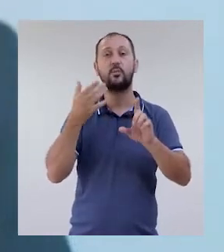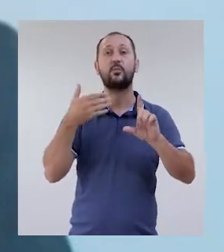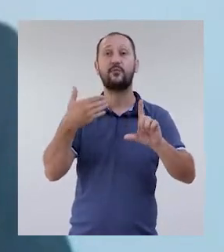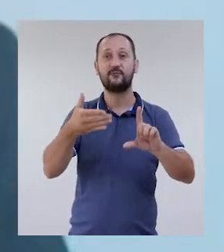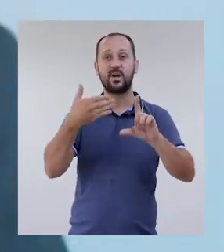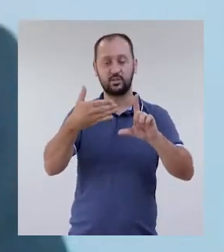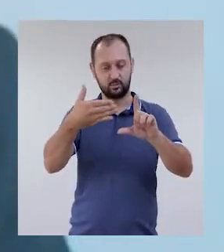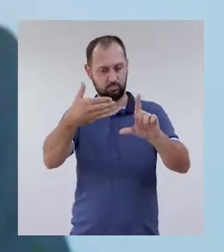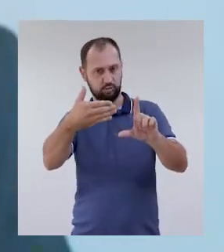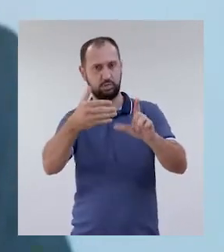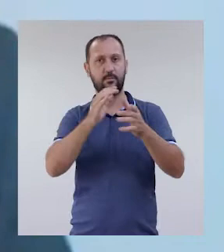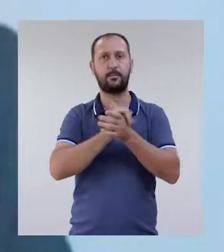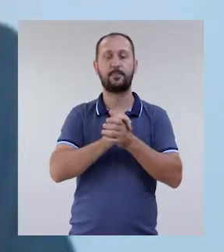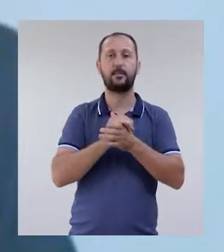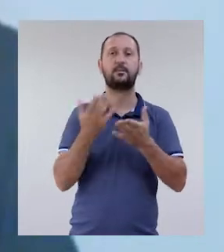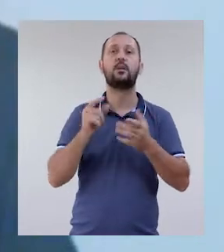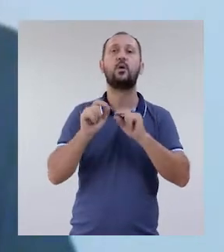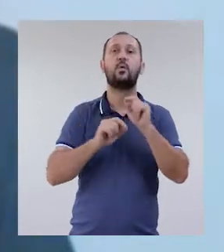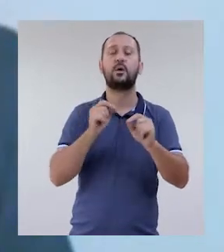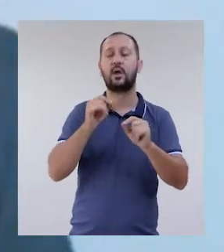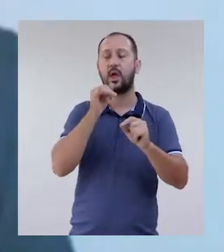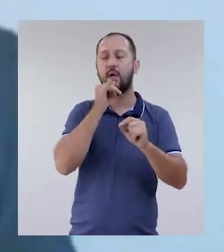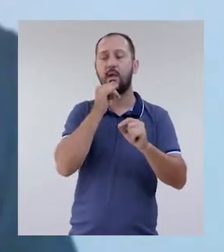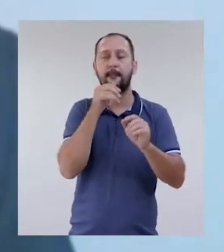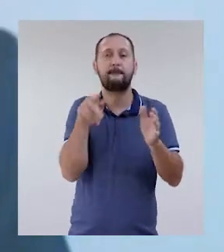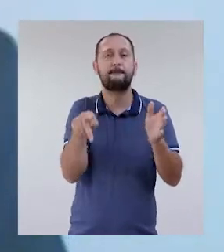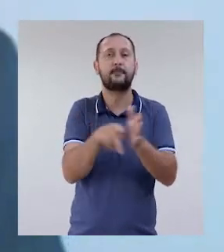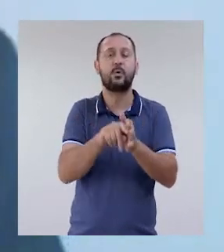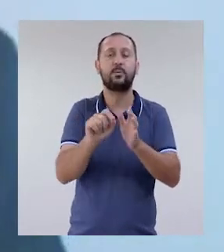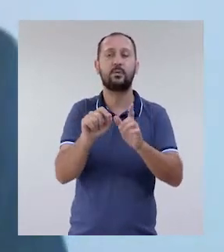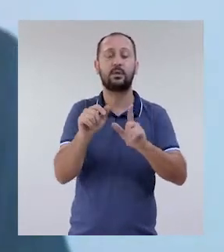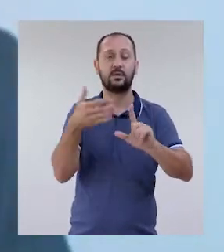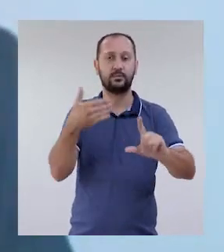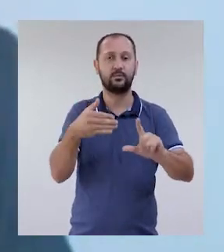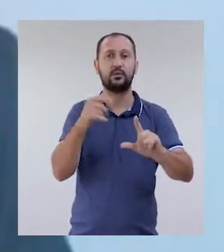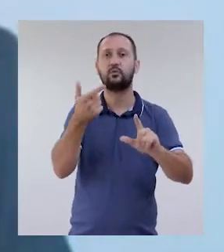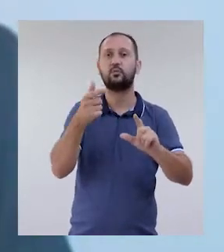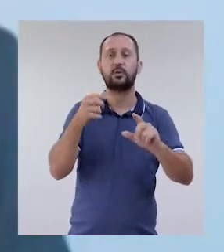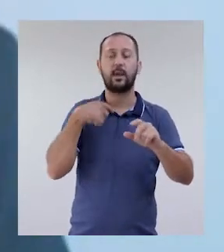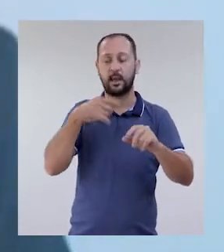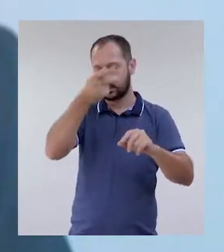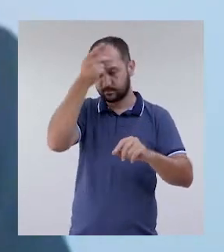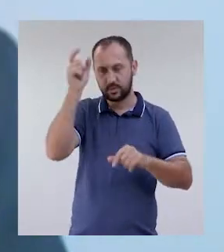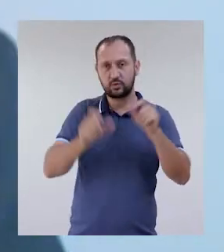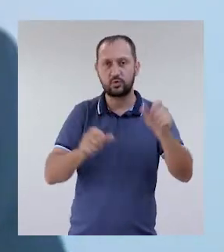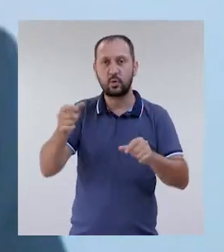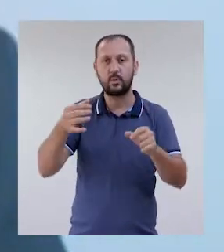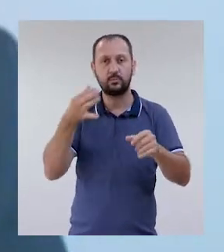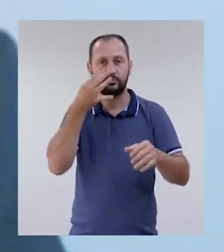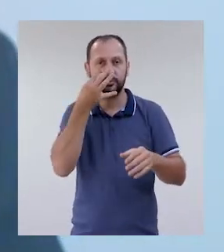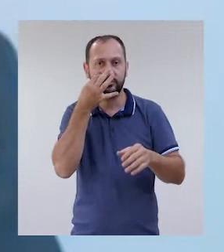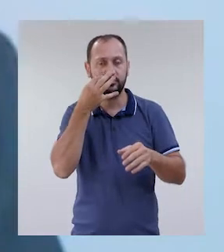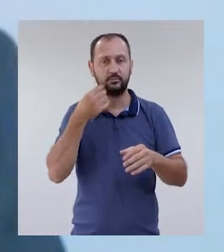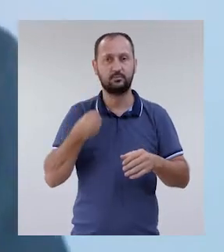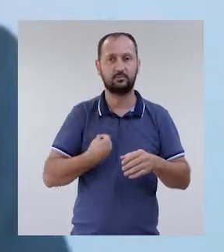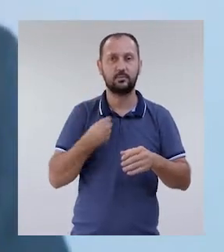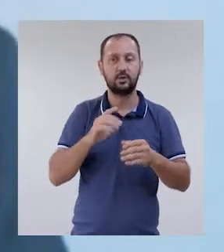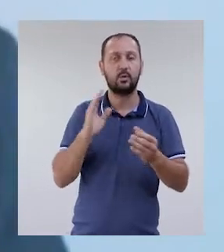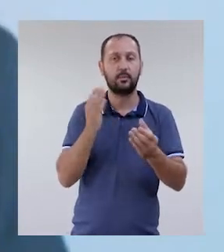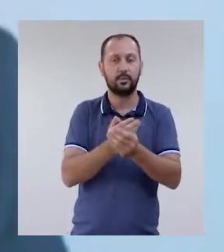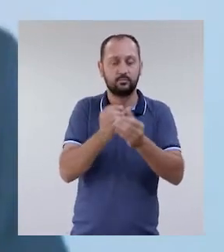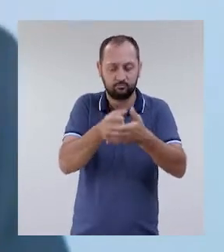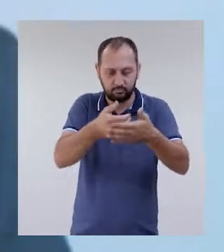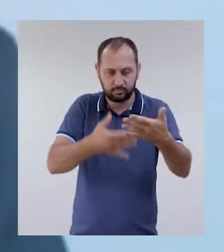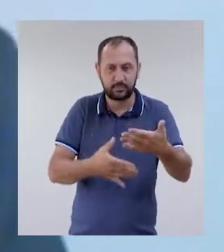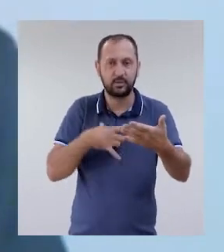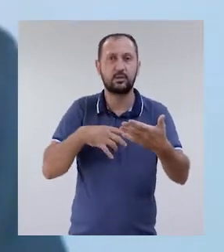vídeo. Tá? Então, a modalidade de julgamento virtual é uma modalidade que não há reunião física dos julgadores e os processos